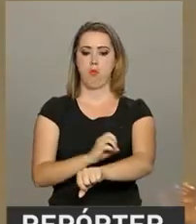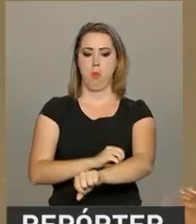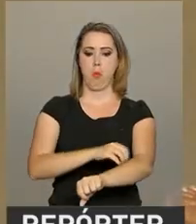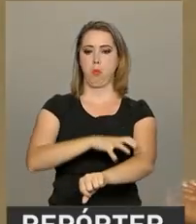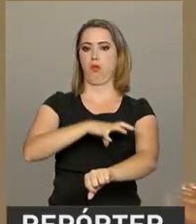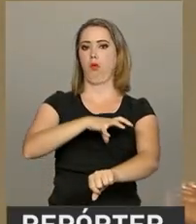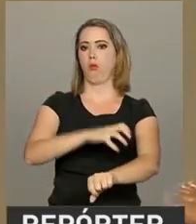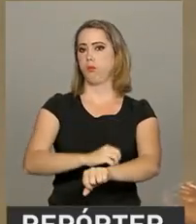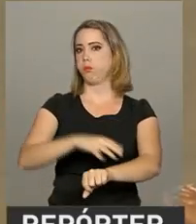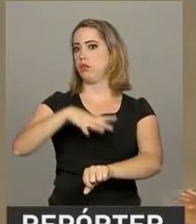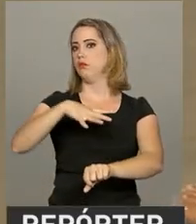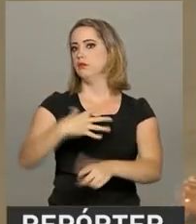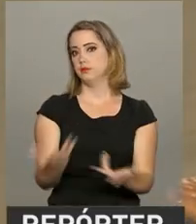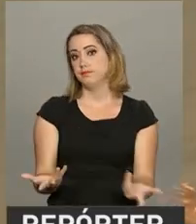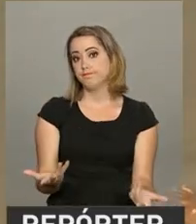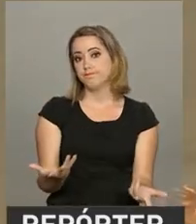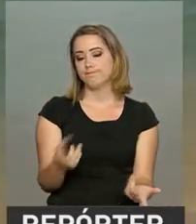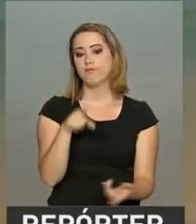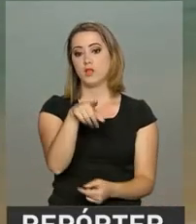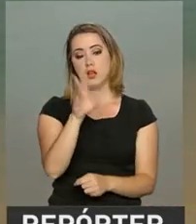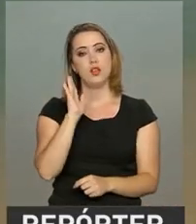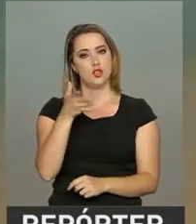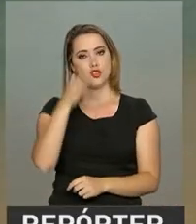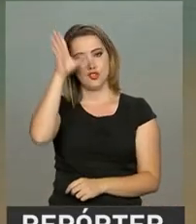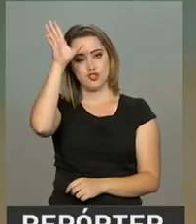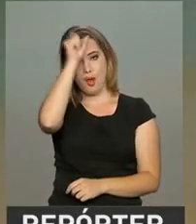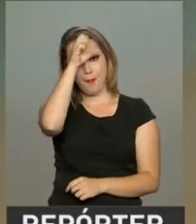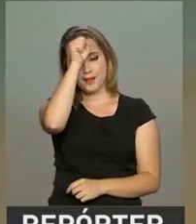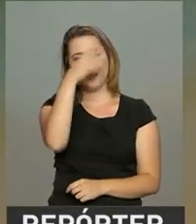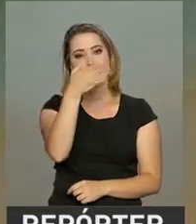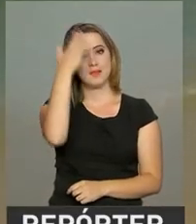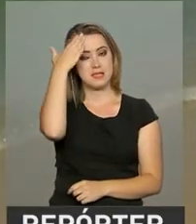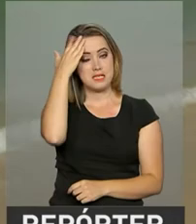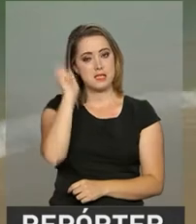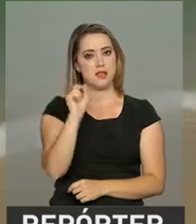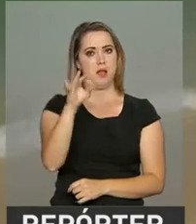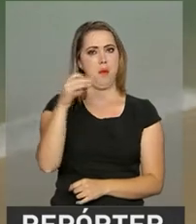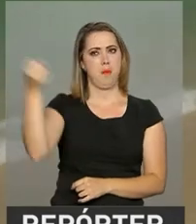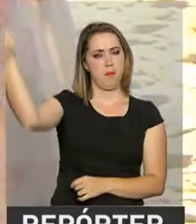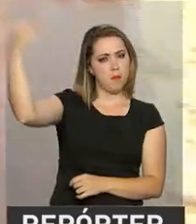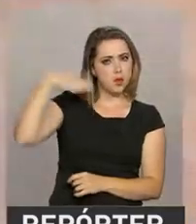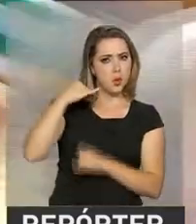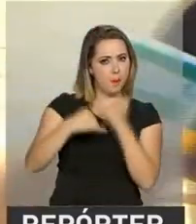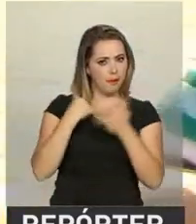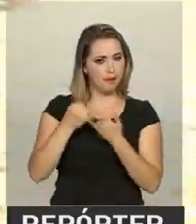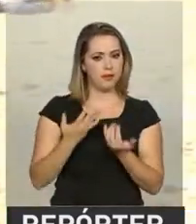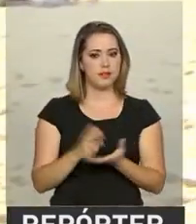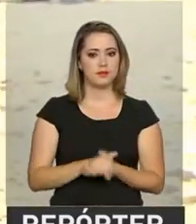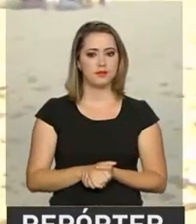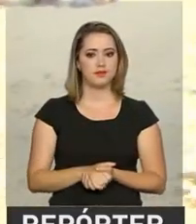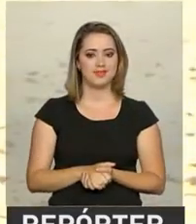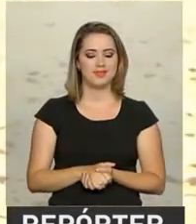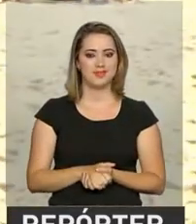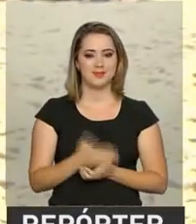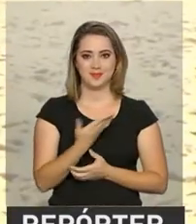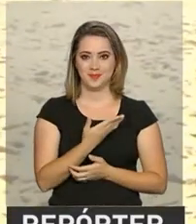O pequeno Yuri já aprendeu a lição e sabe que com o sol não se brinca. Pode